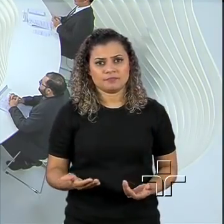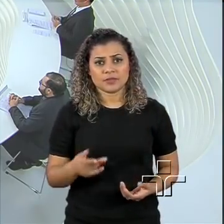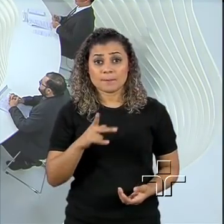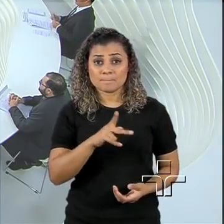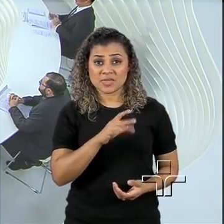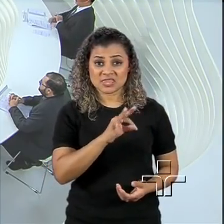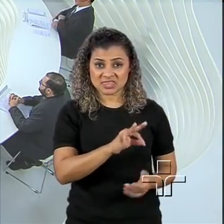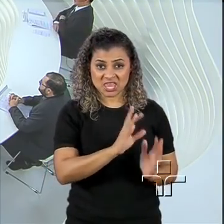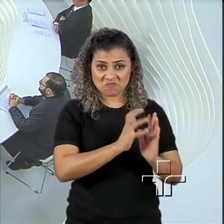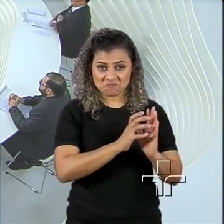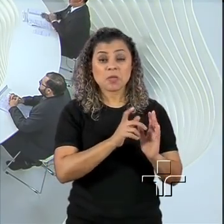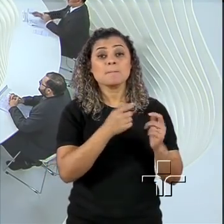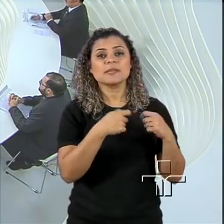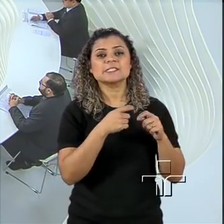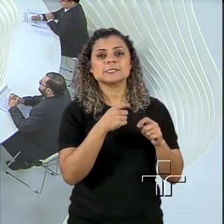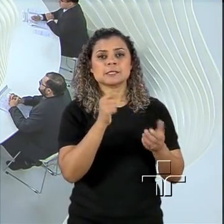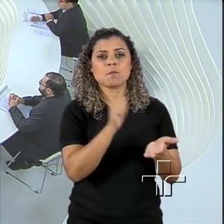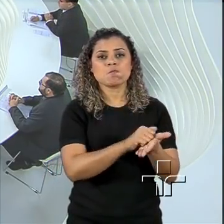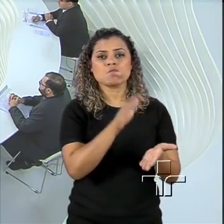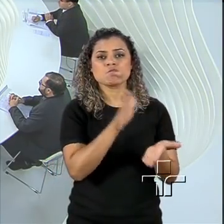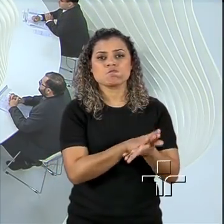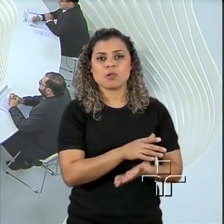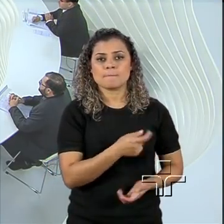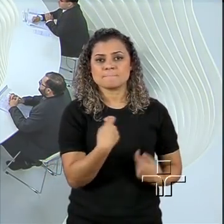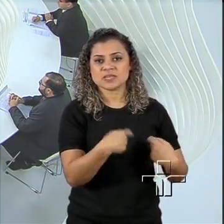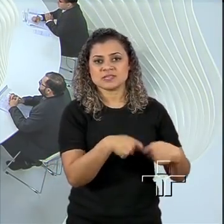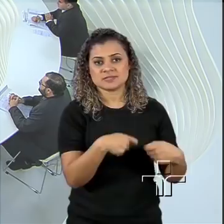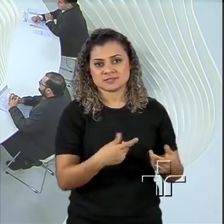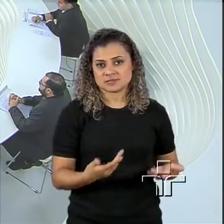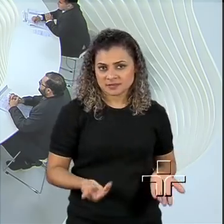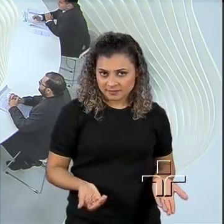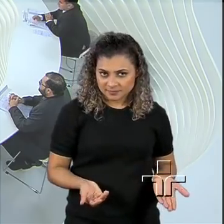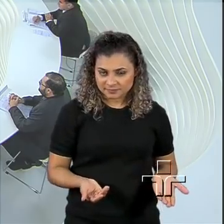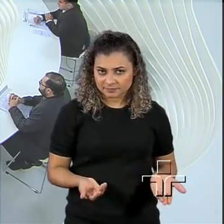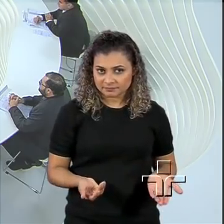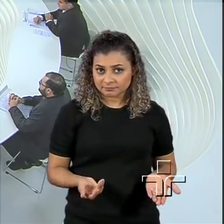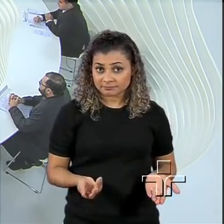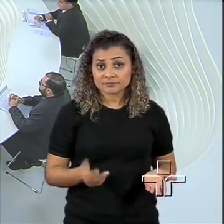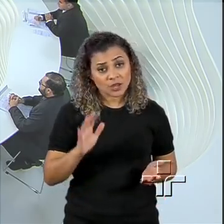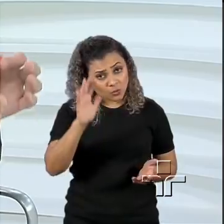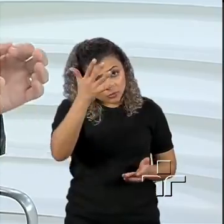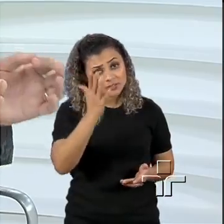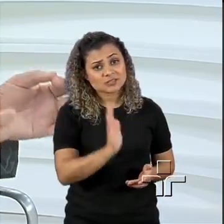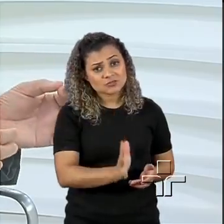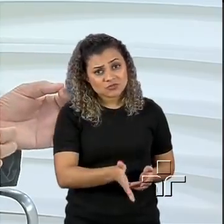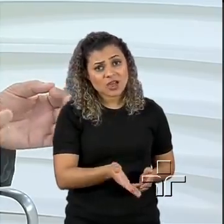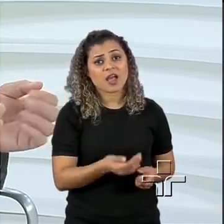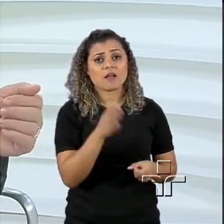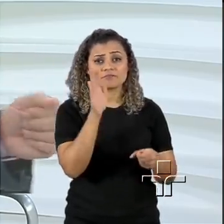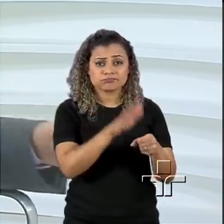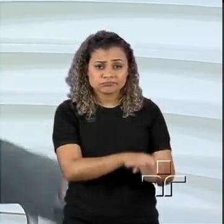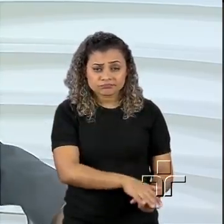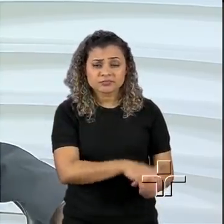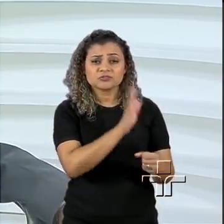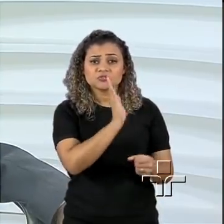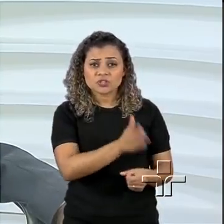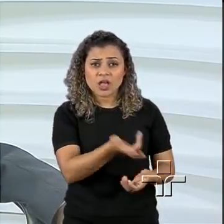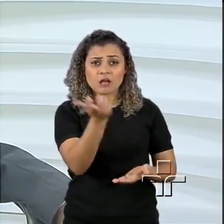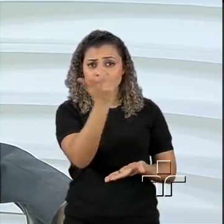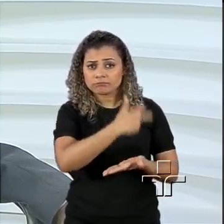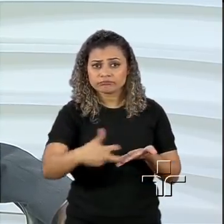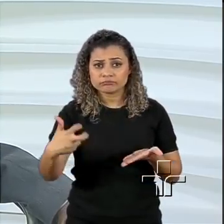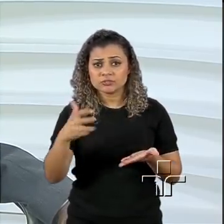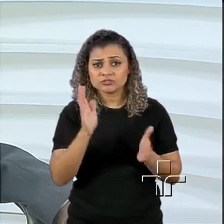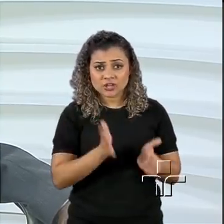lição. Falava assim mesmo. Deram a lição. Deram a lição, apoiaram o golpe e agora disse, poxa vida,